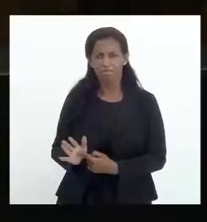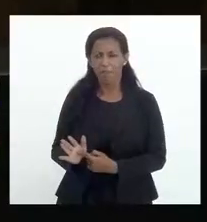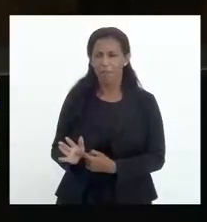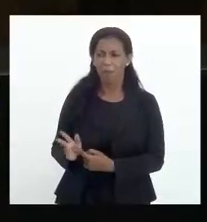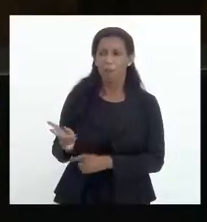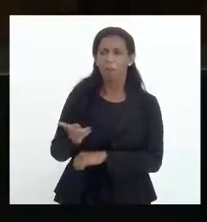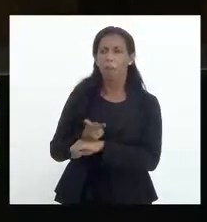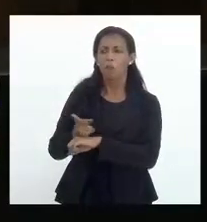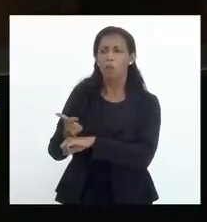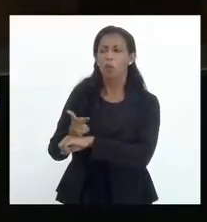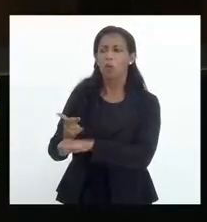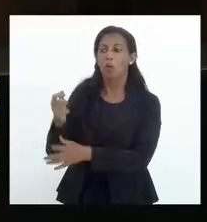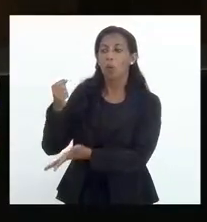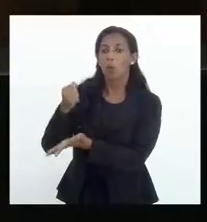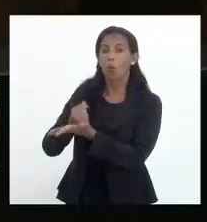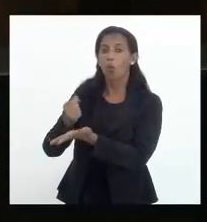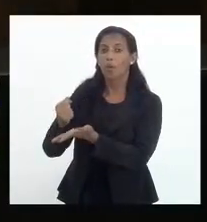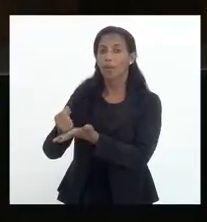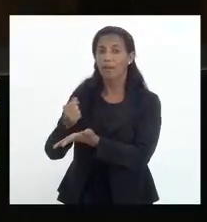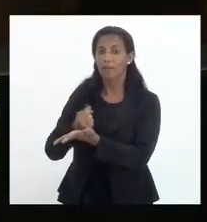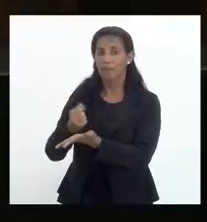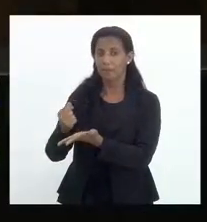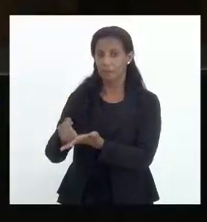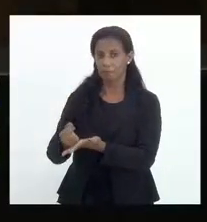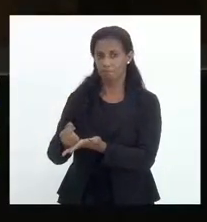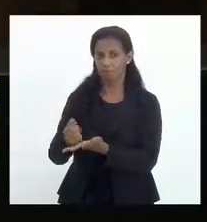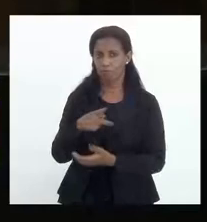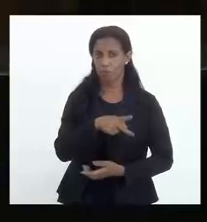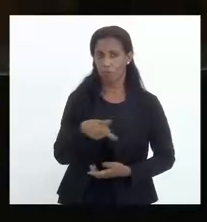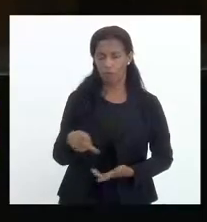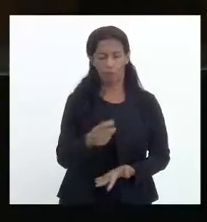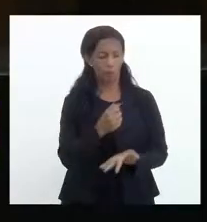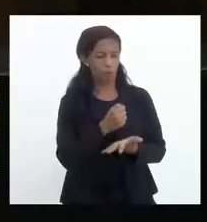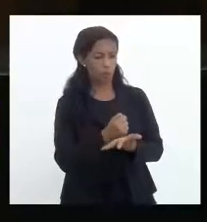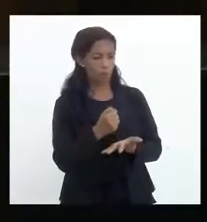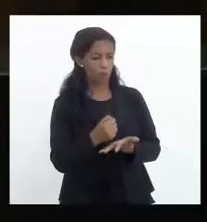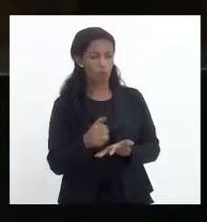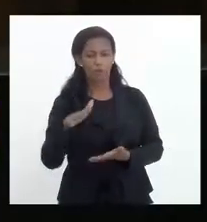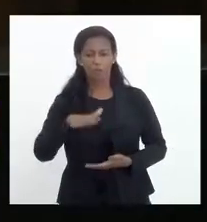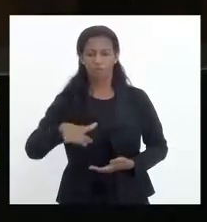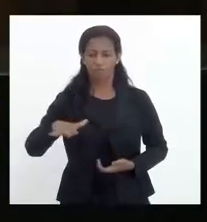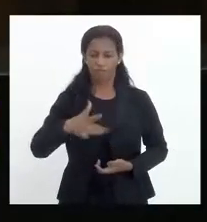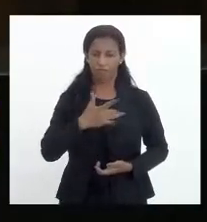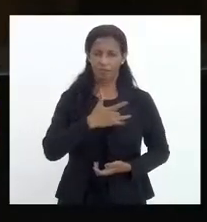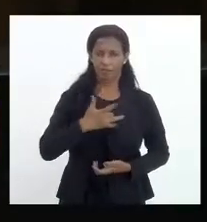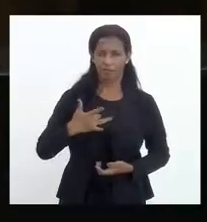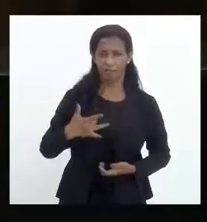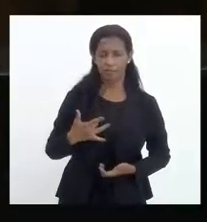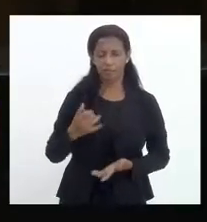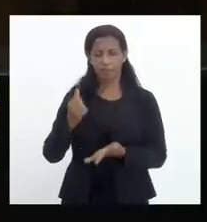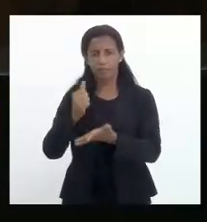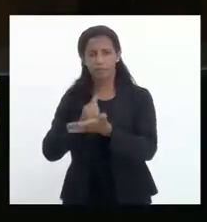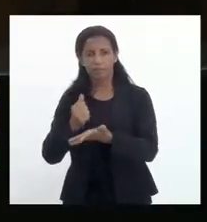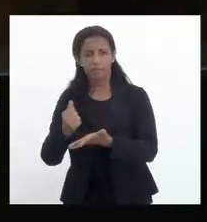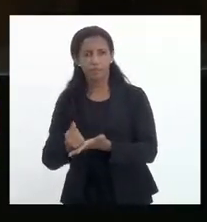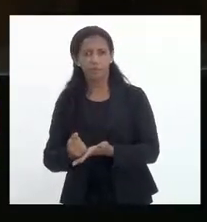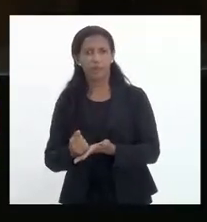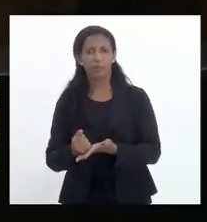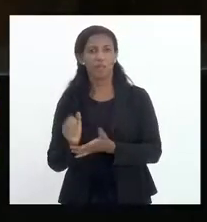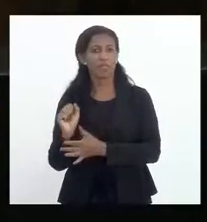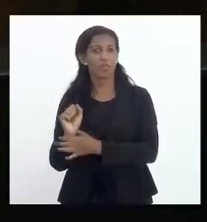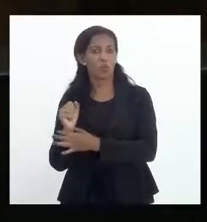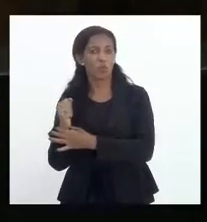contratação. Contratação de professores, contratação na área da saúde, contratação na área